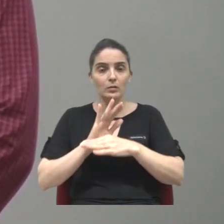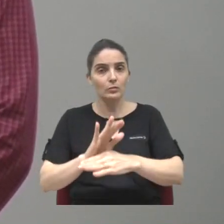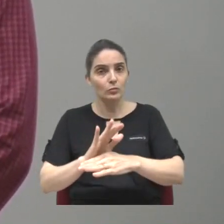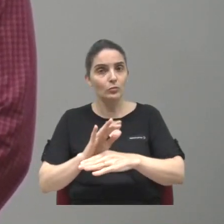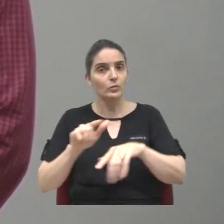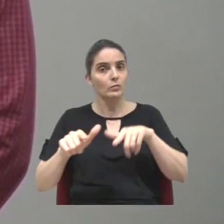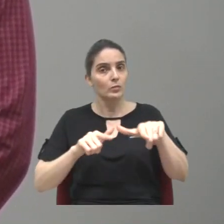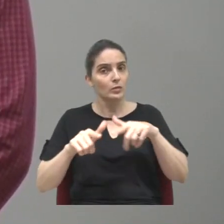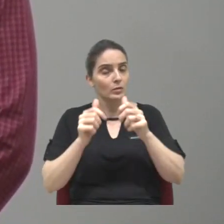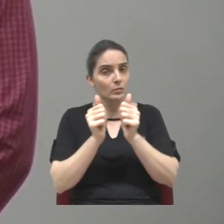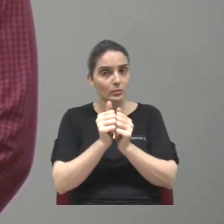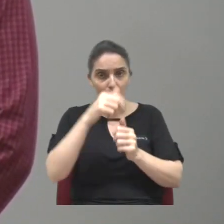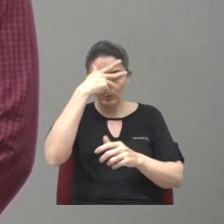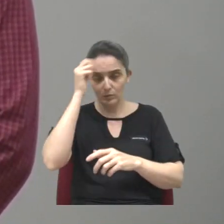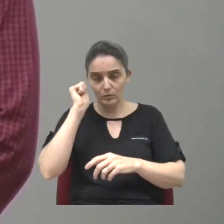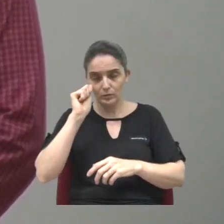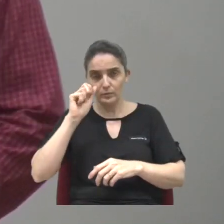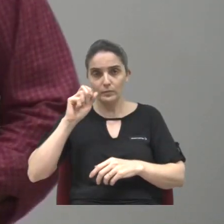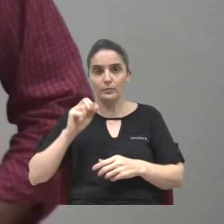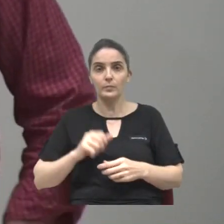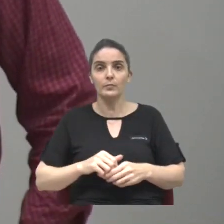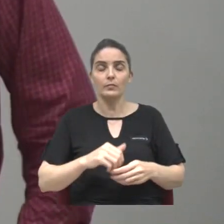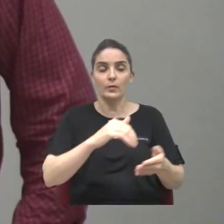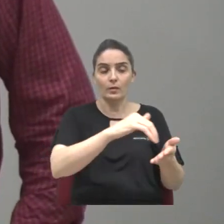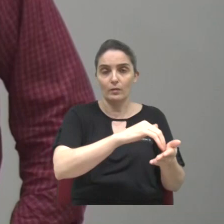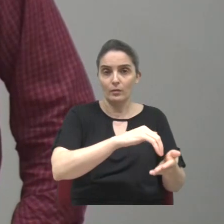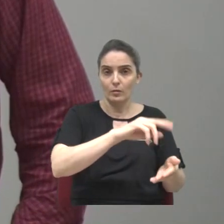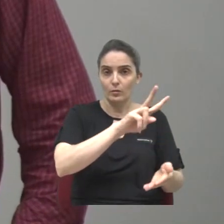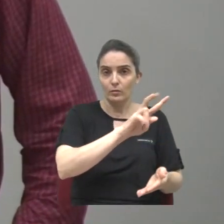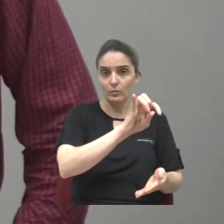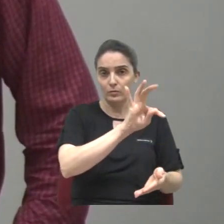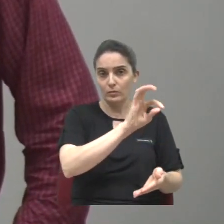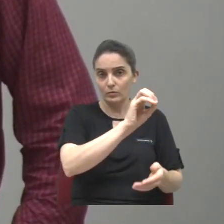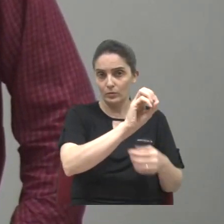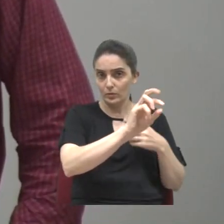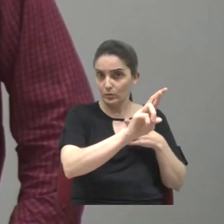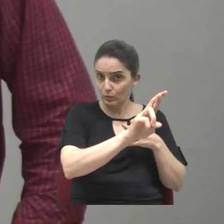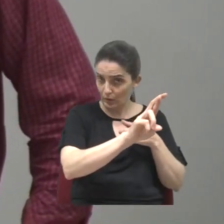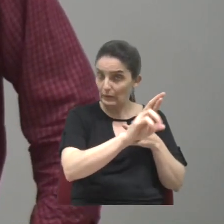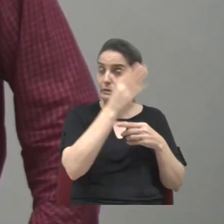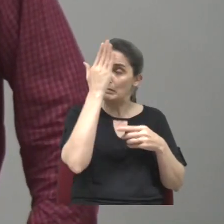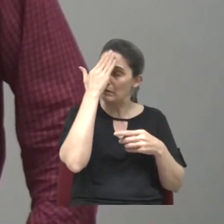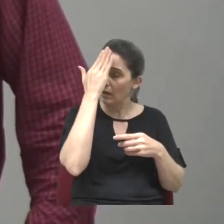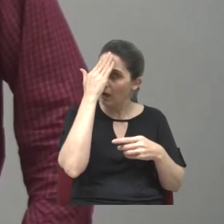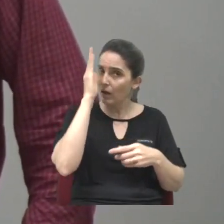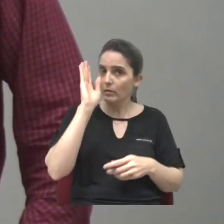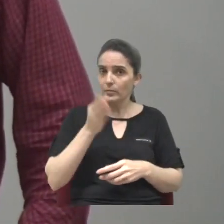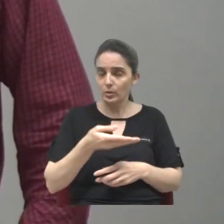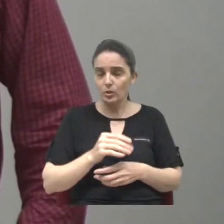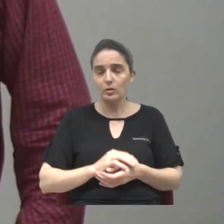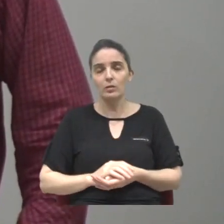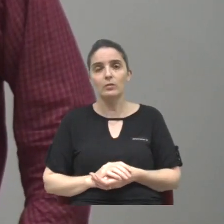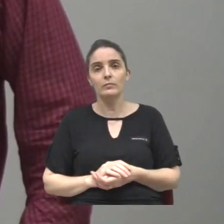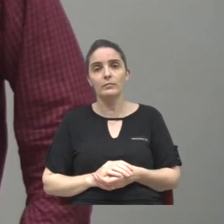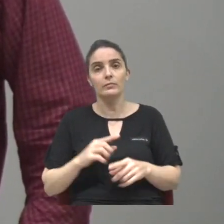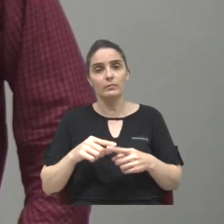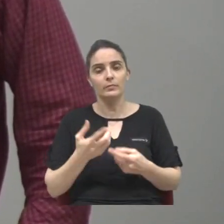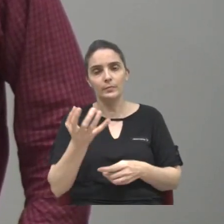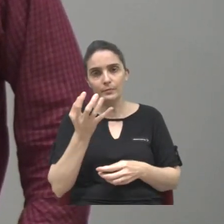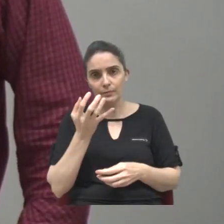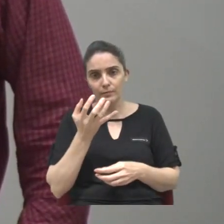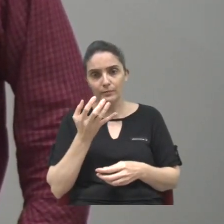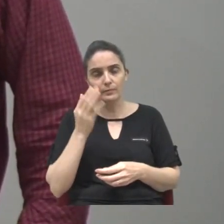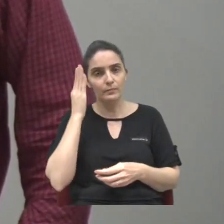Dr. Vitor está ciente também, a gente já começou uma conversa, mas eu gostaria de ter